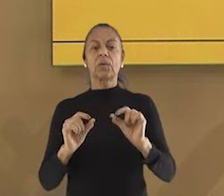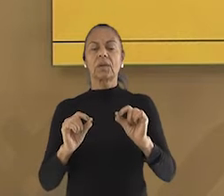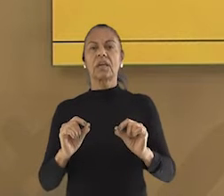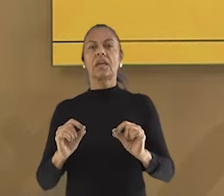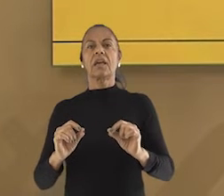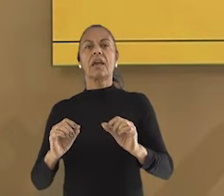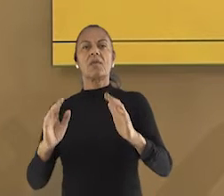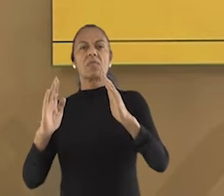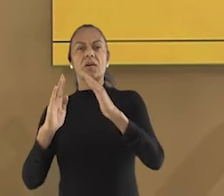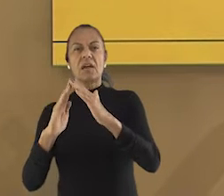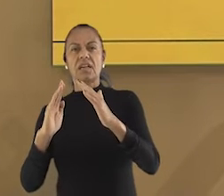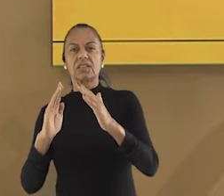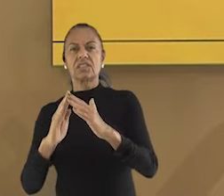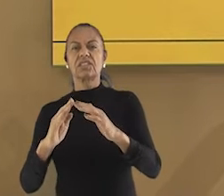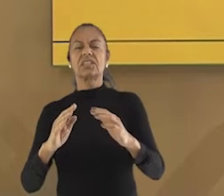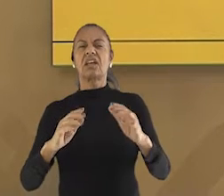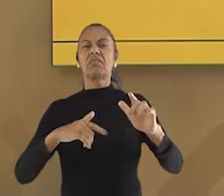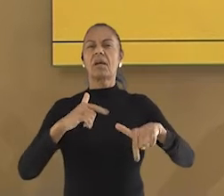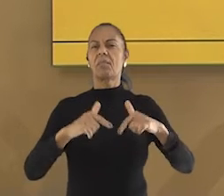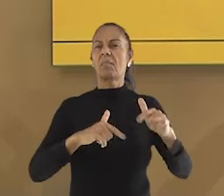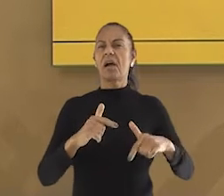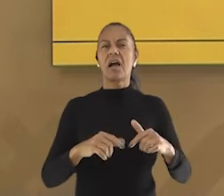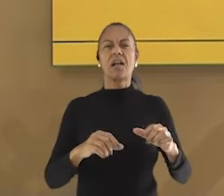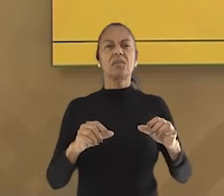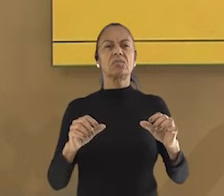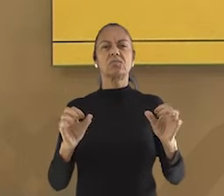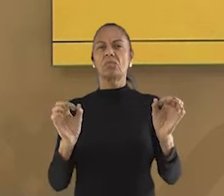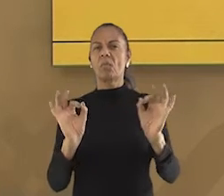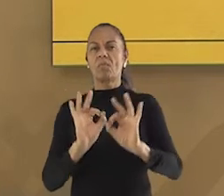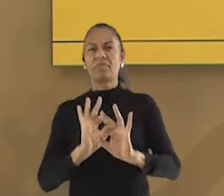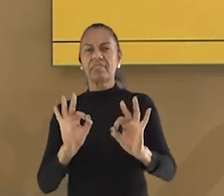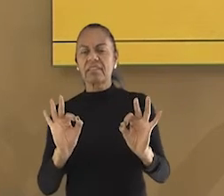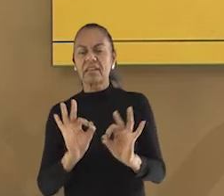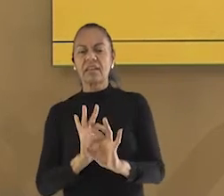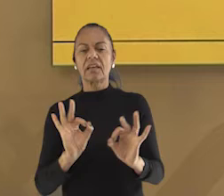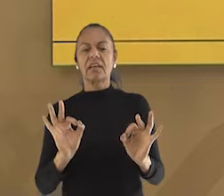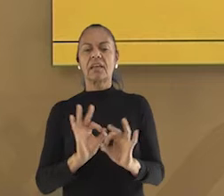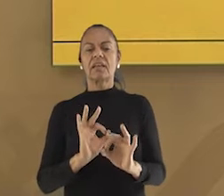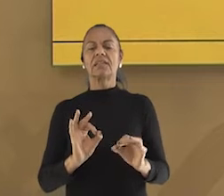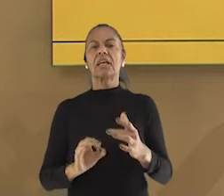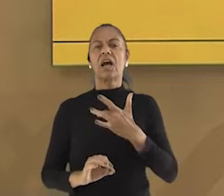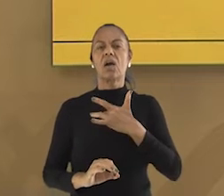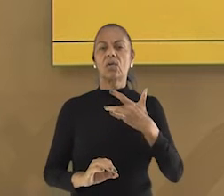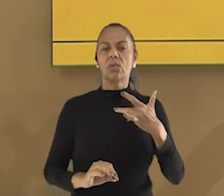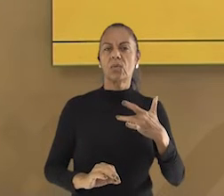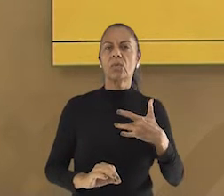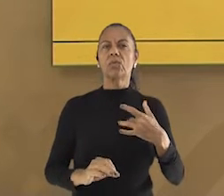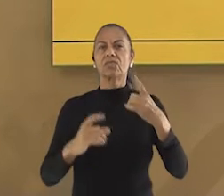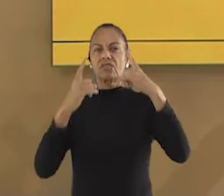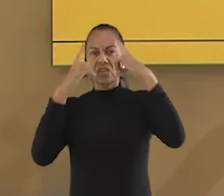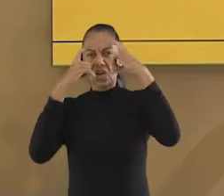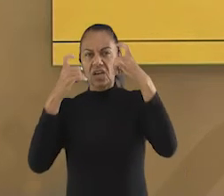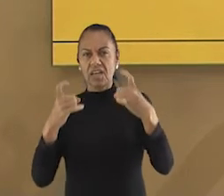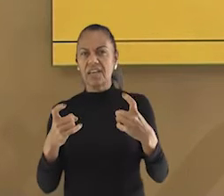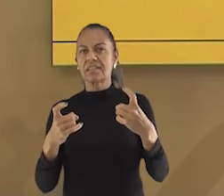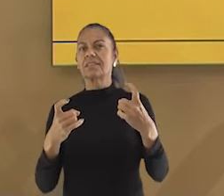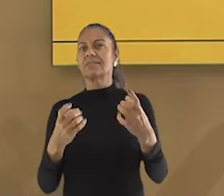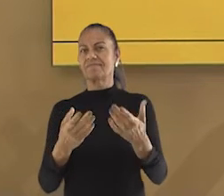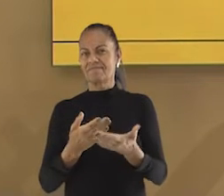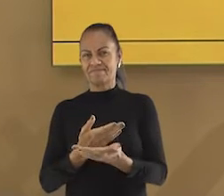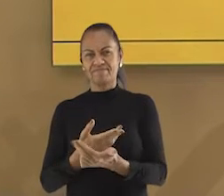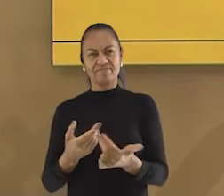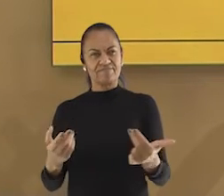questões de moradia, desemprego, violência, saúde, entre outros. A história da colonização,